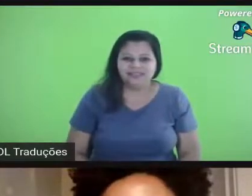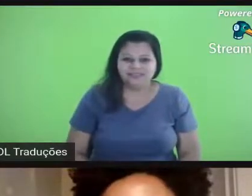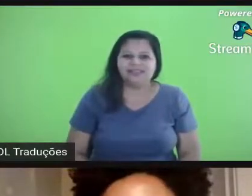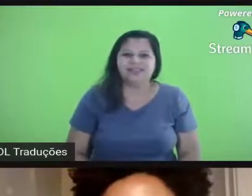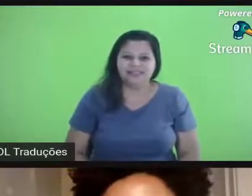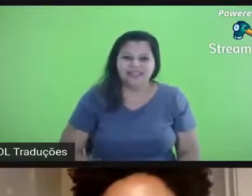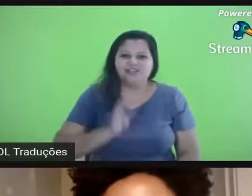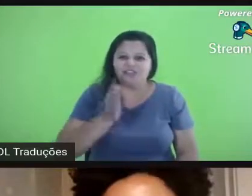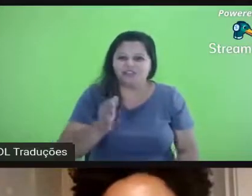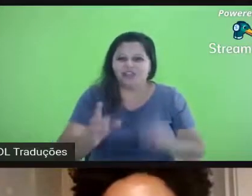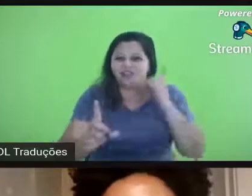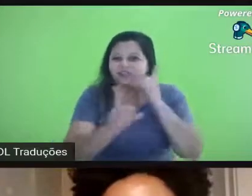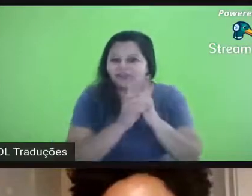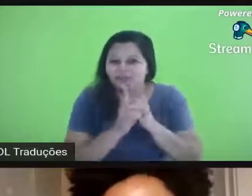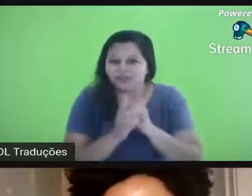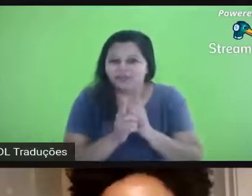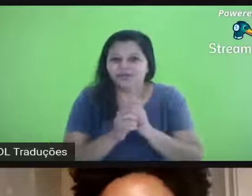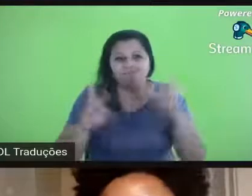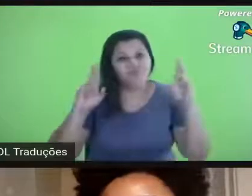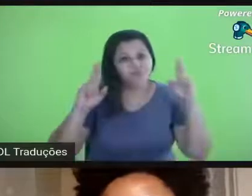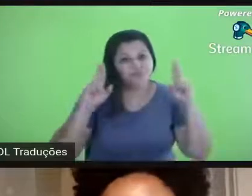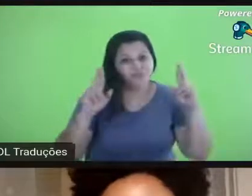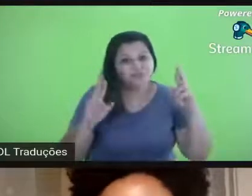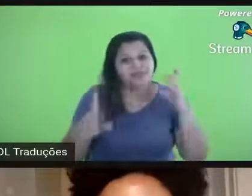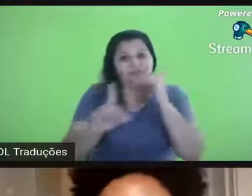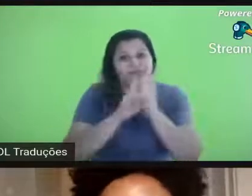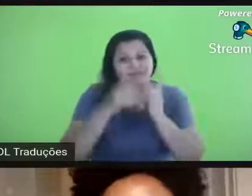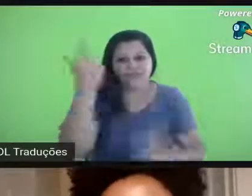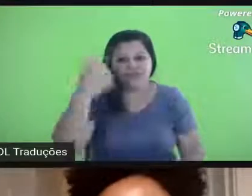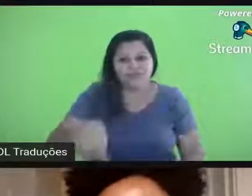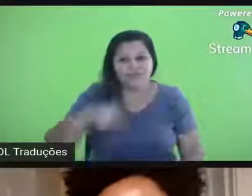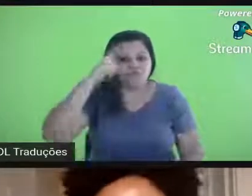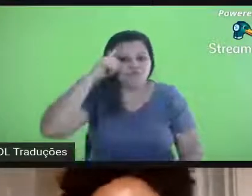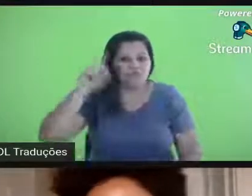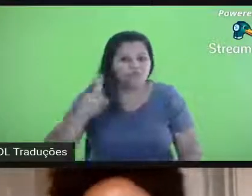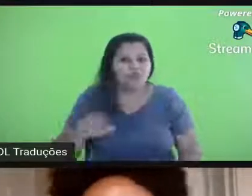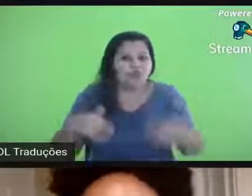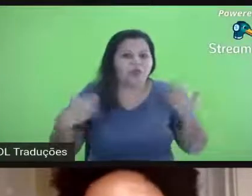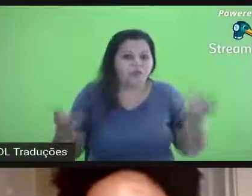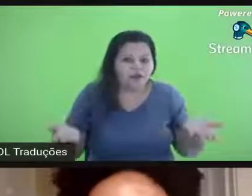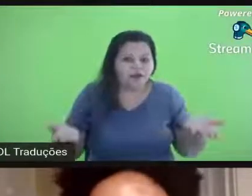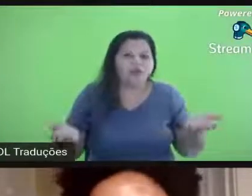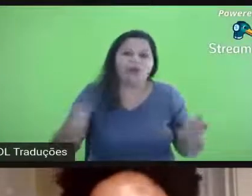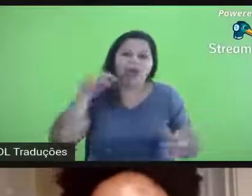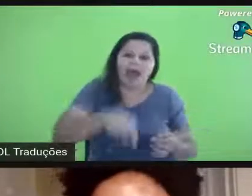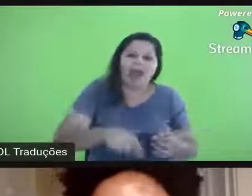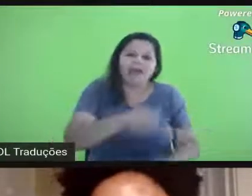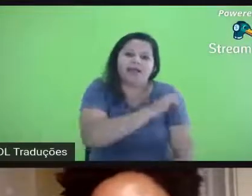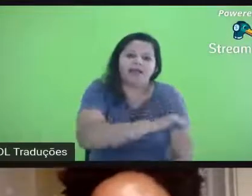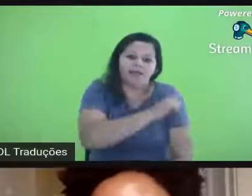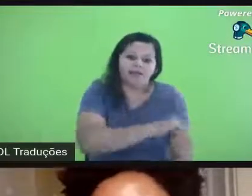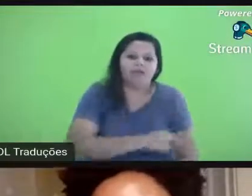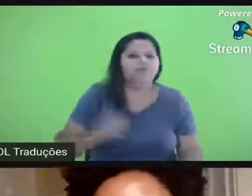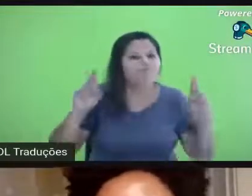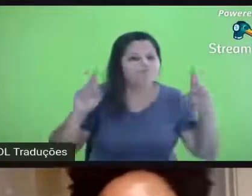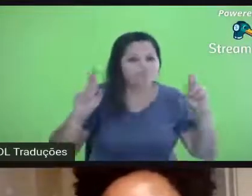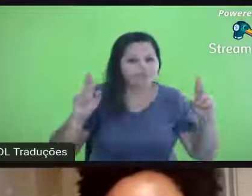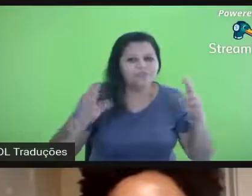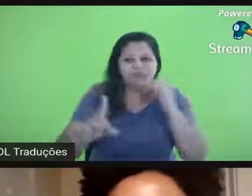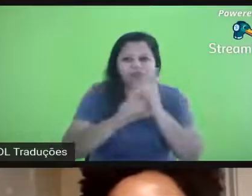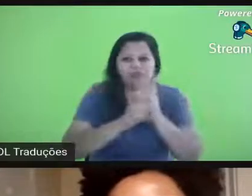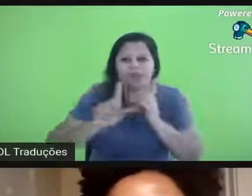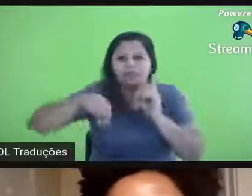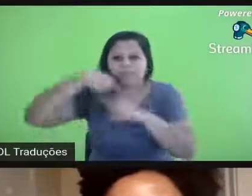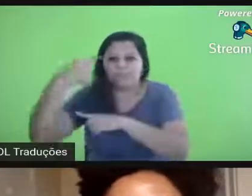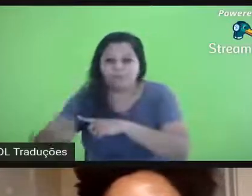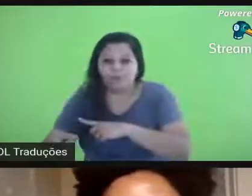encontrou aí, né? Espero que a gente se encontre de novo. Com certeza a gente vai se encontrar aqui no Rio, é só essa pandemia, essa coisa também acabar